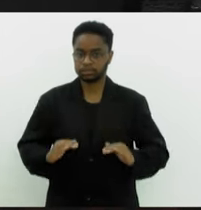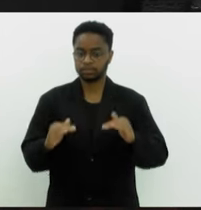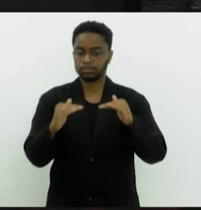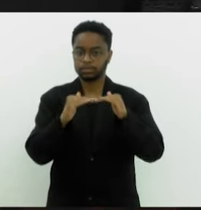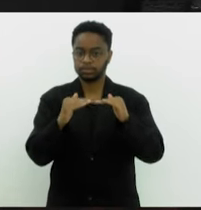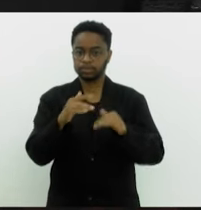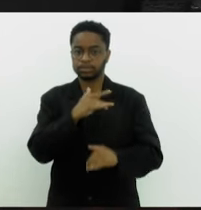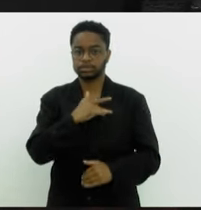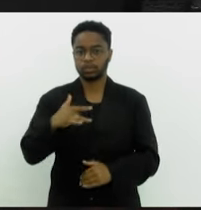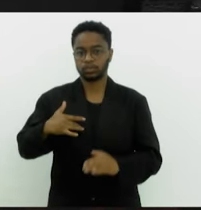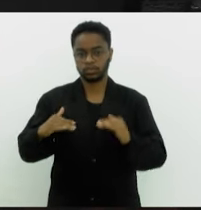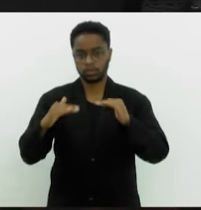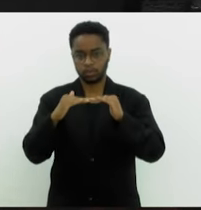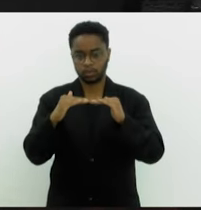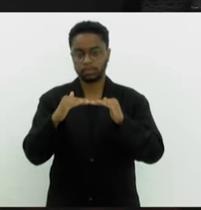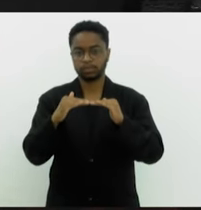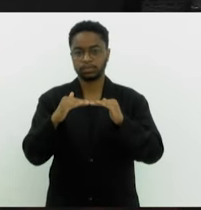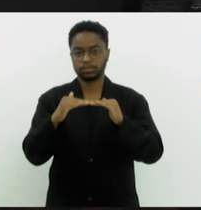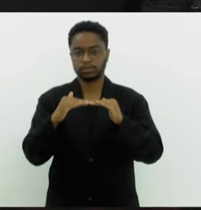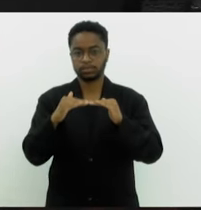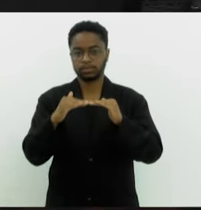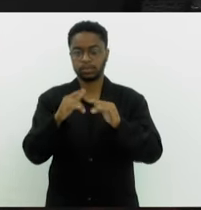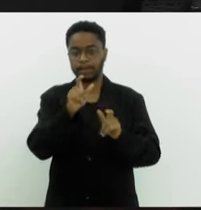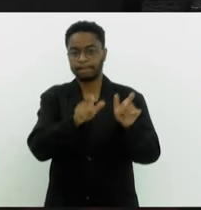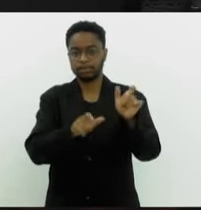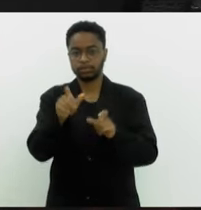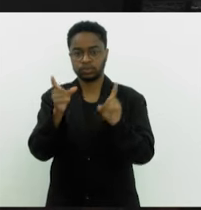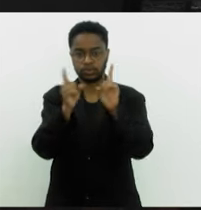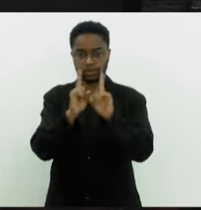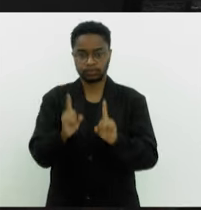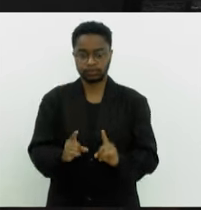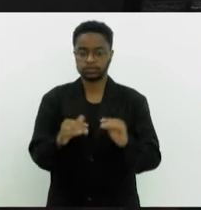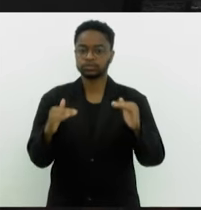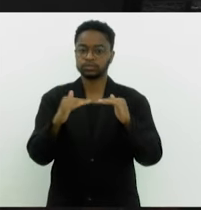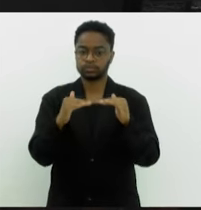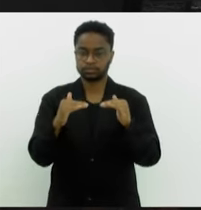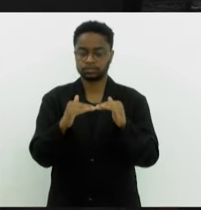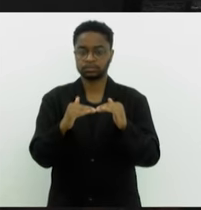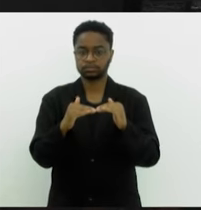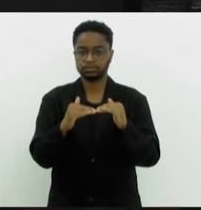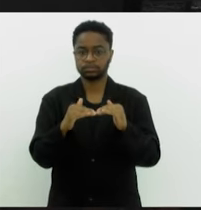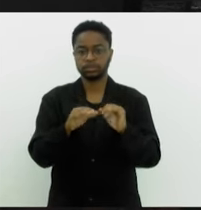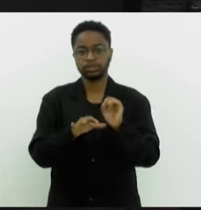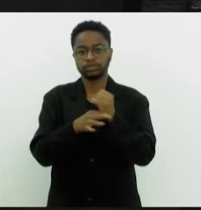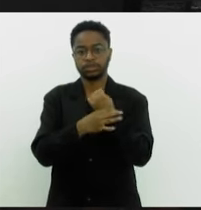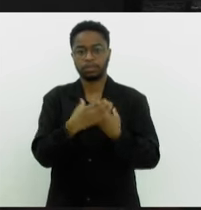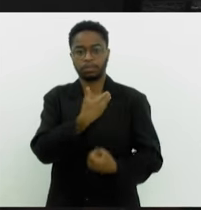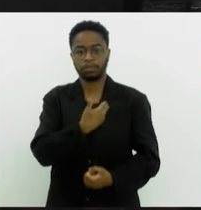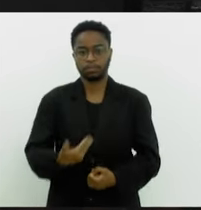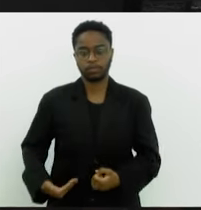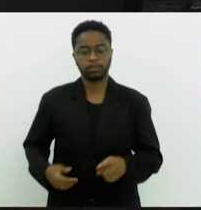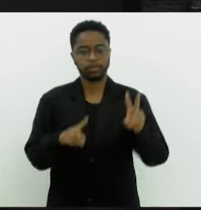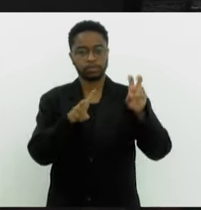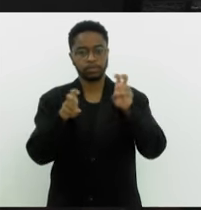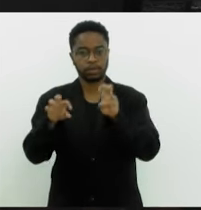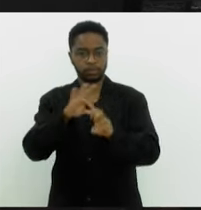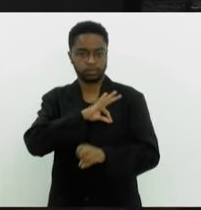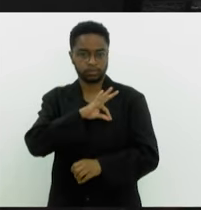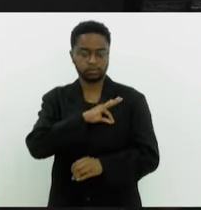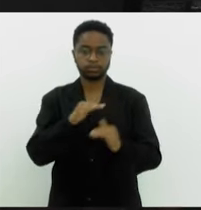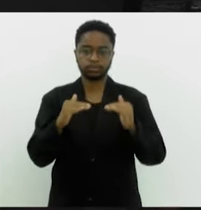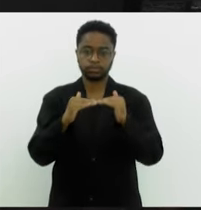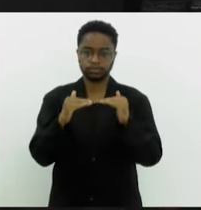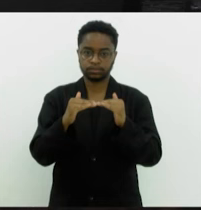de Saúde, favorável, da Pessoa com Deficiência, favorável, de Segurança Pública e Assuntos de Polícia,